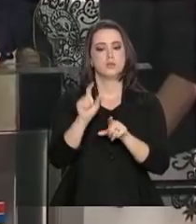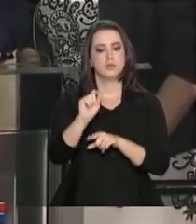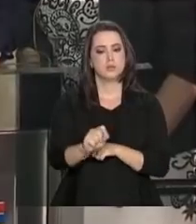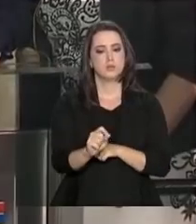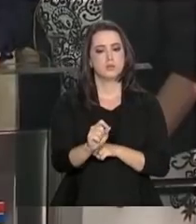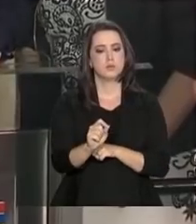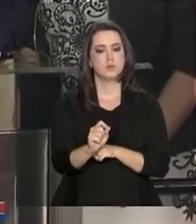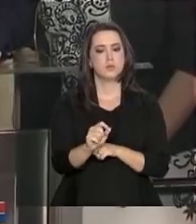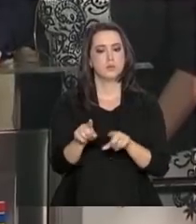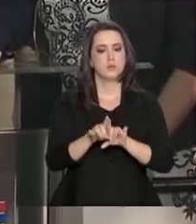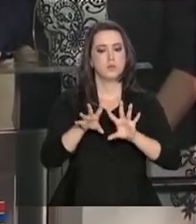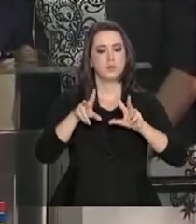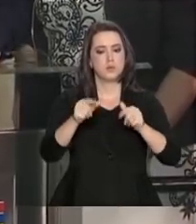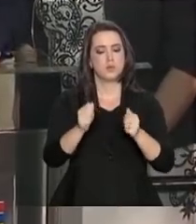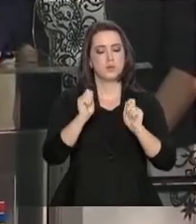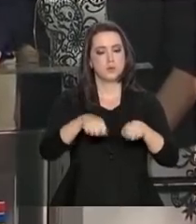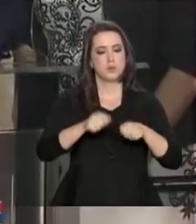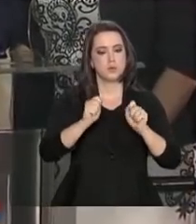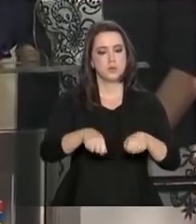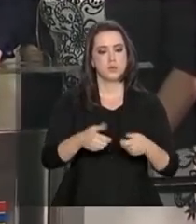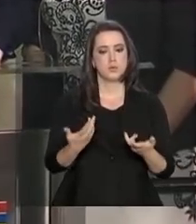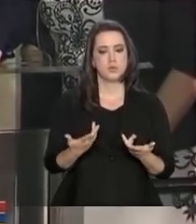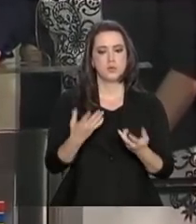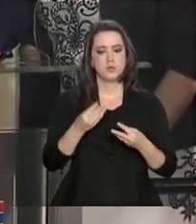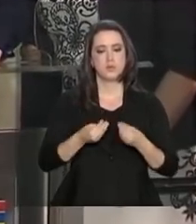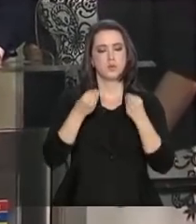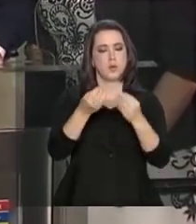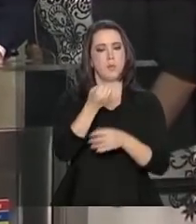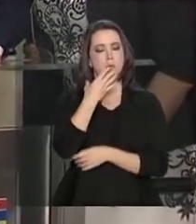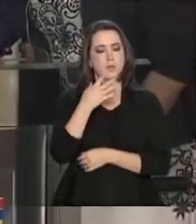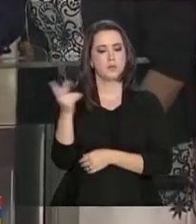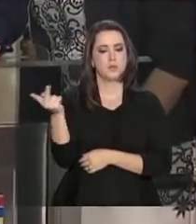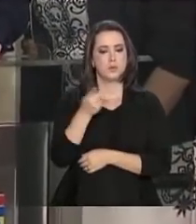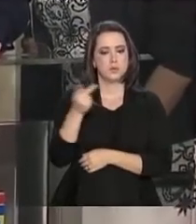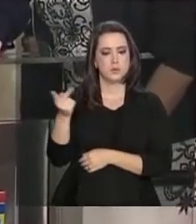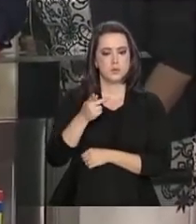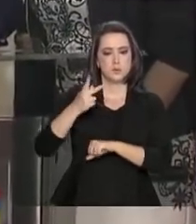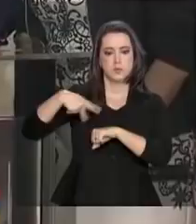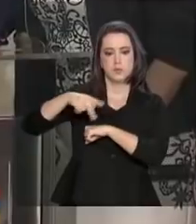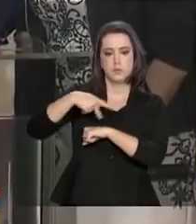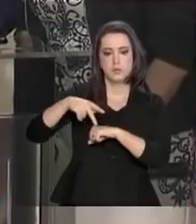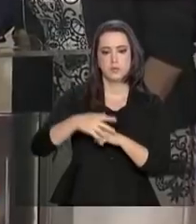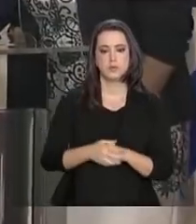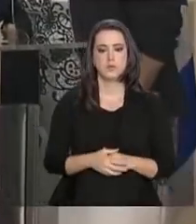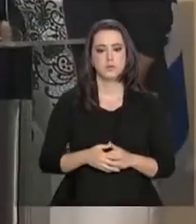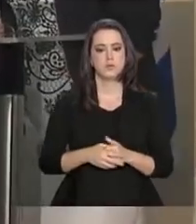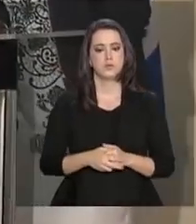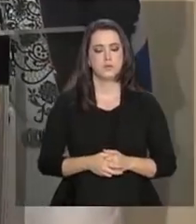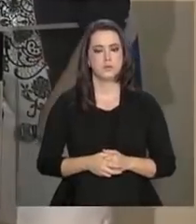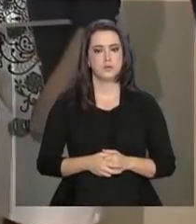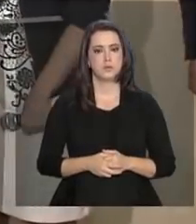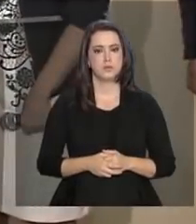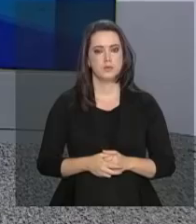e tudo aquilo que possa trazer benefício para os dois países